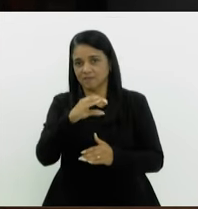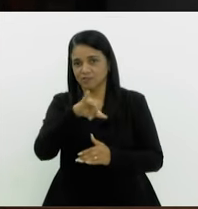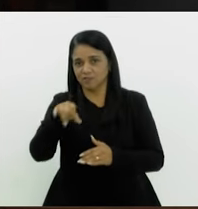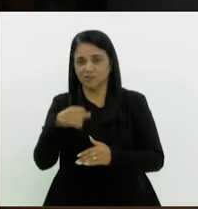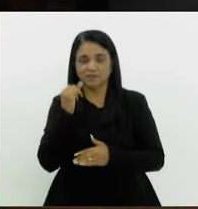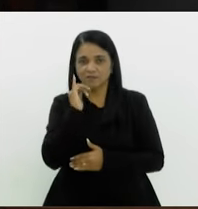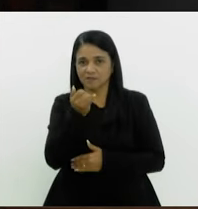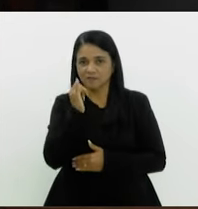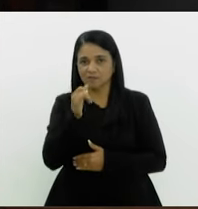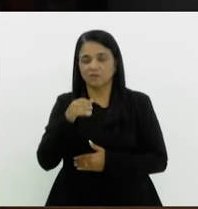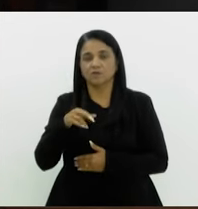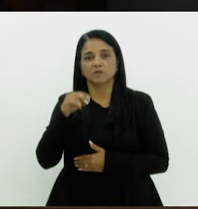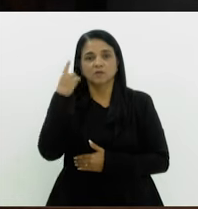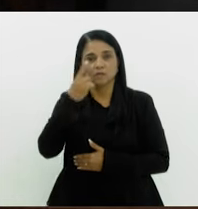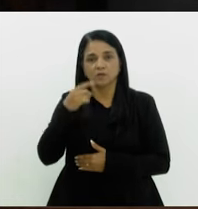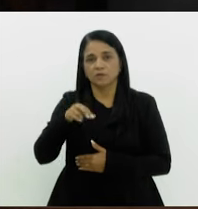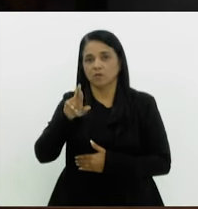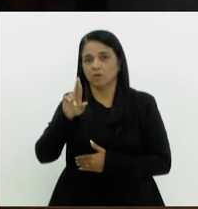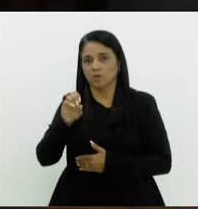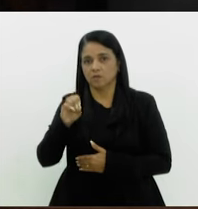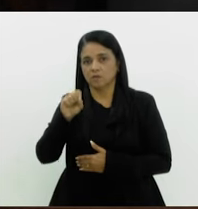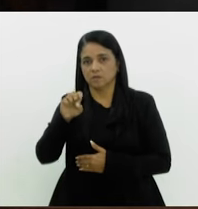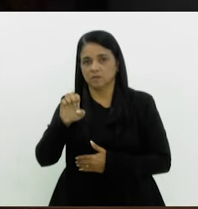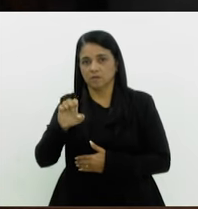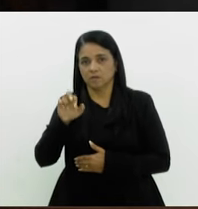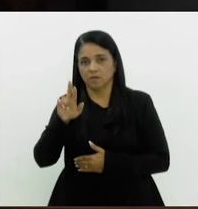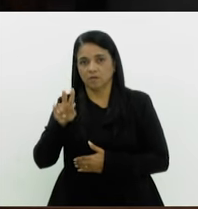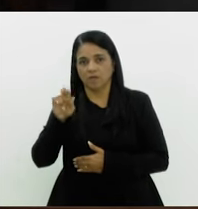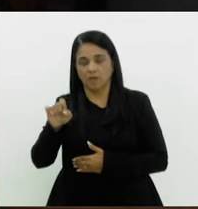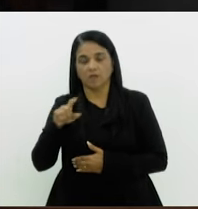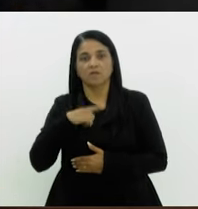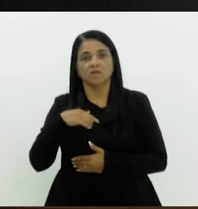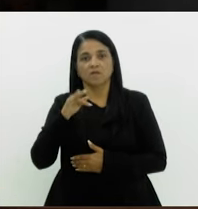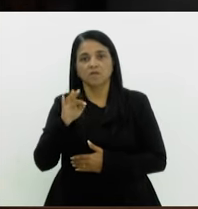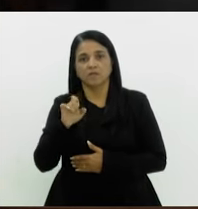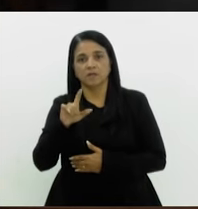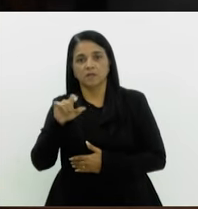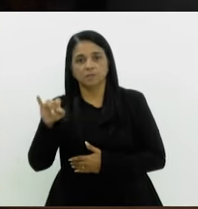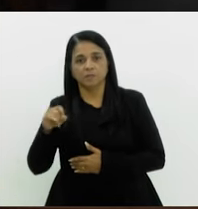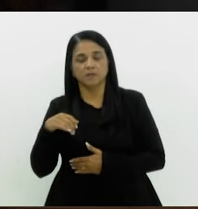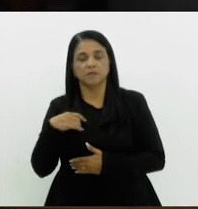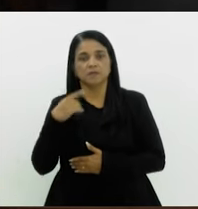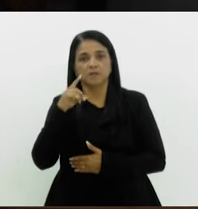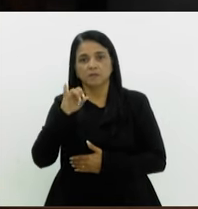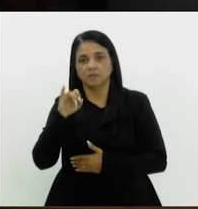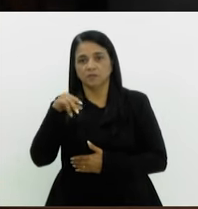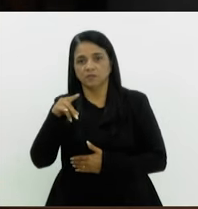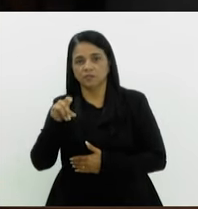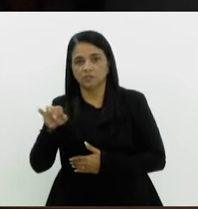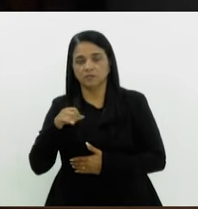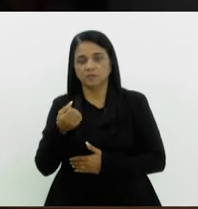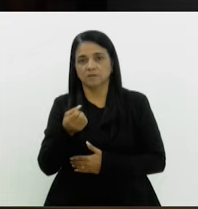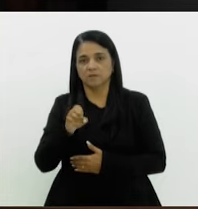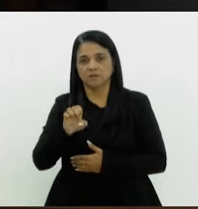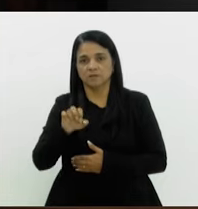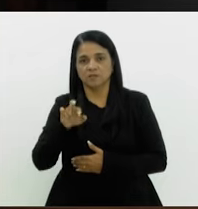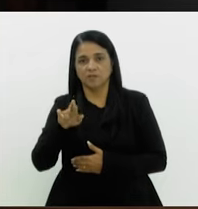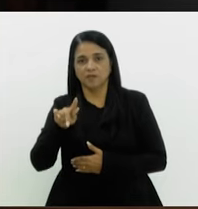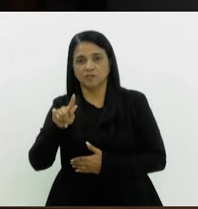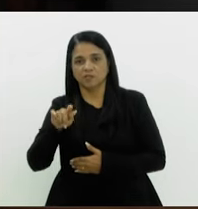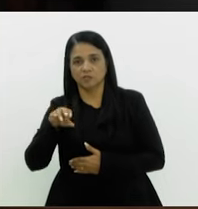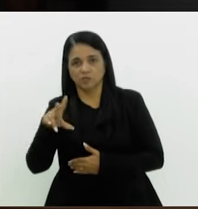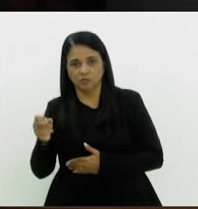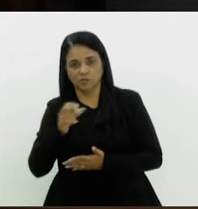Relatores, deputados Rosenberg Reis, Felipe Soares, Daniel Librelon, Índia Armelau e doutor Serginho.